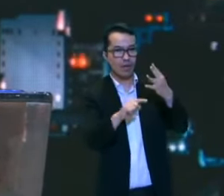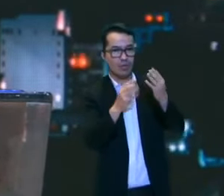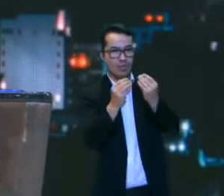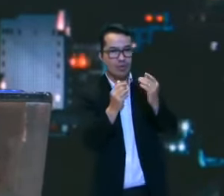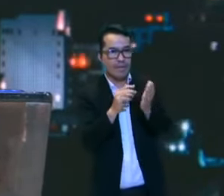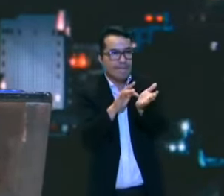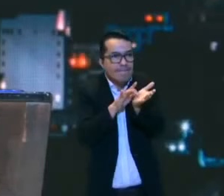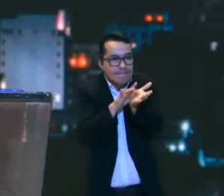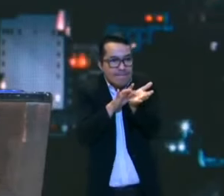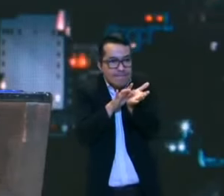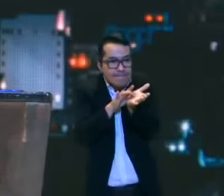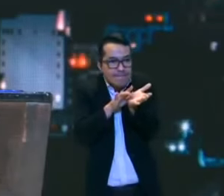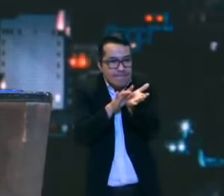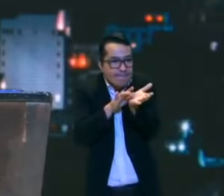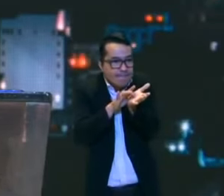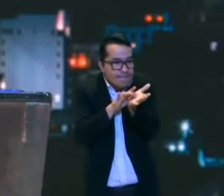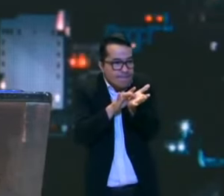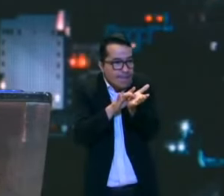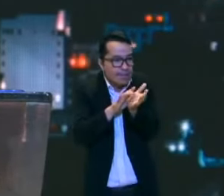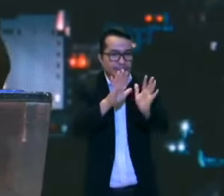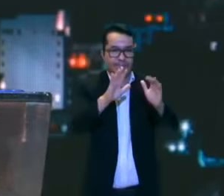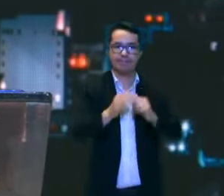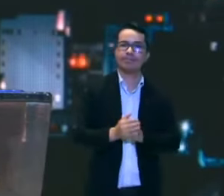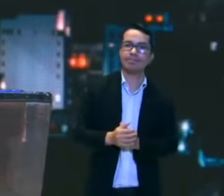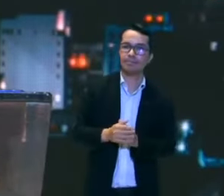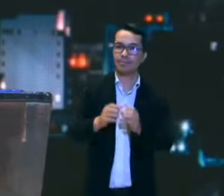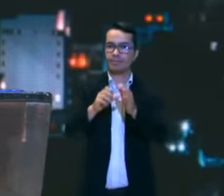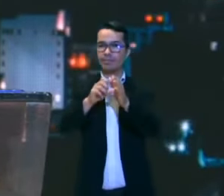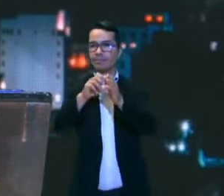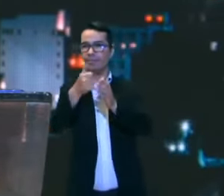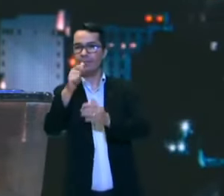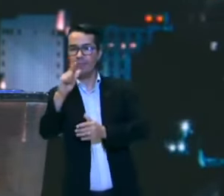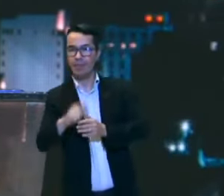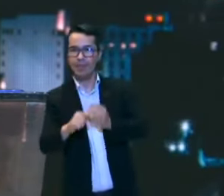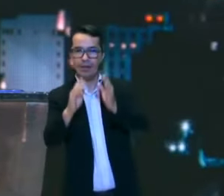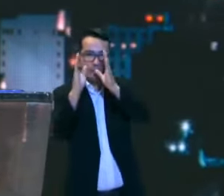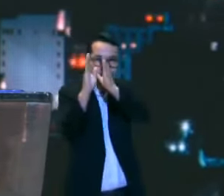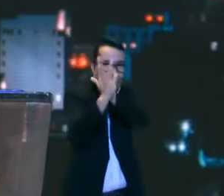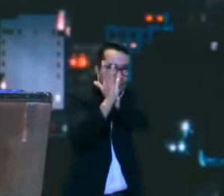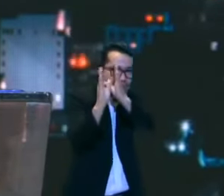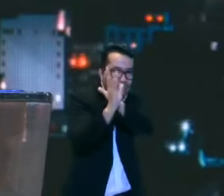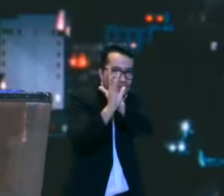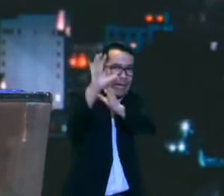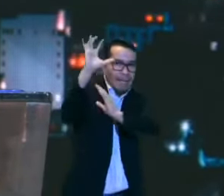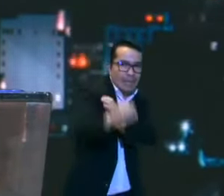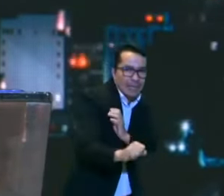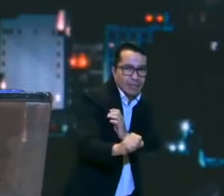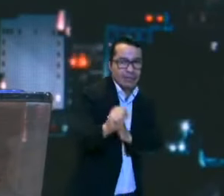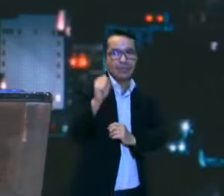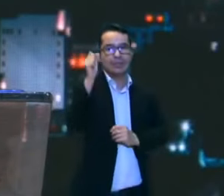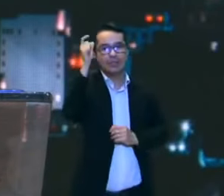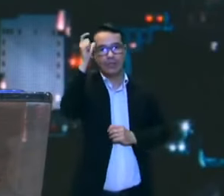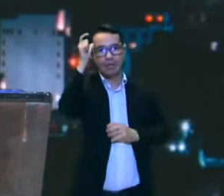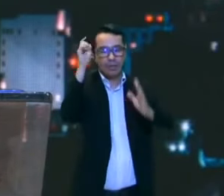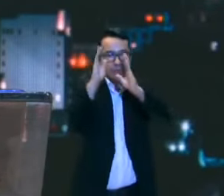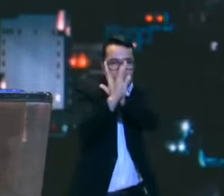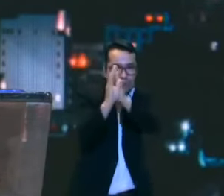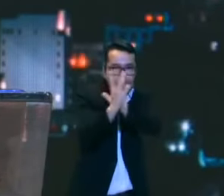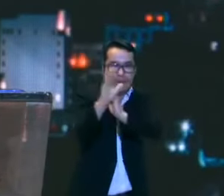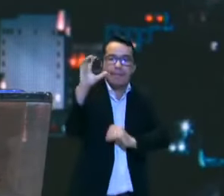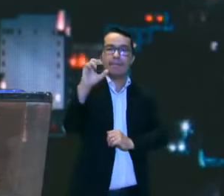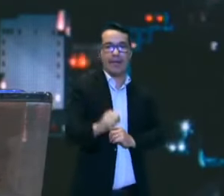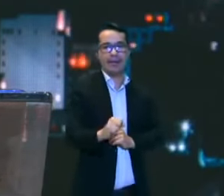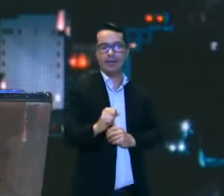Ciladas. Vistam toda a armadura de Deus para poderem ficar firmes contra as ciladas do